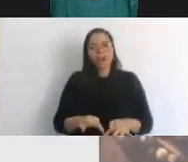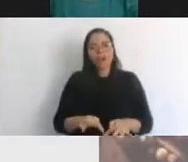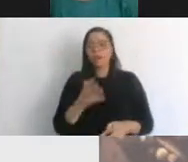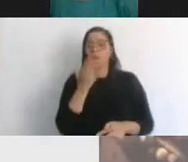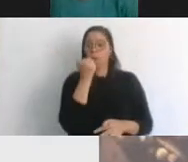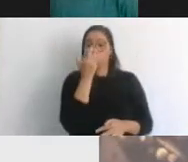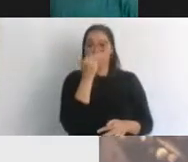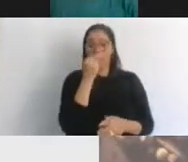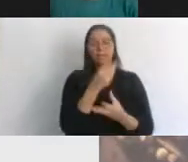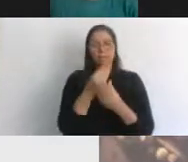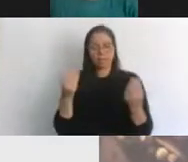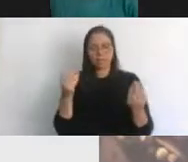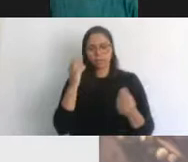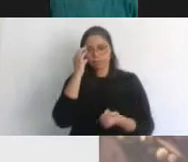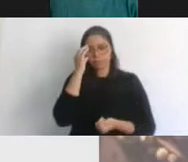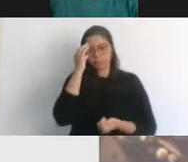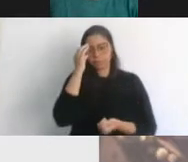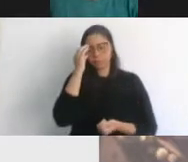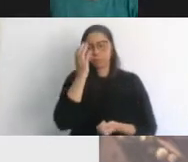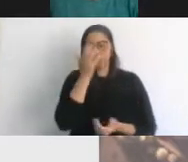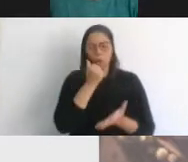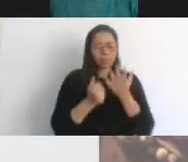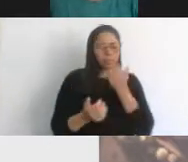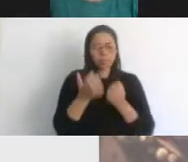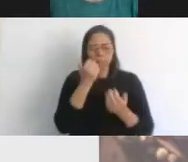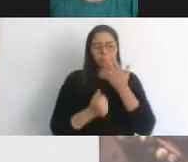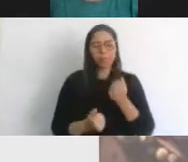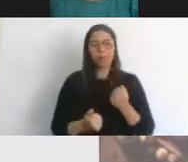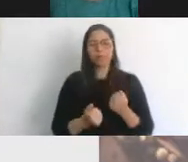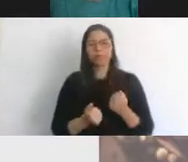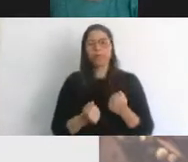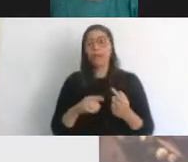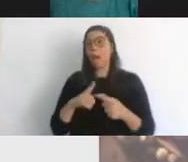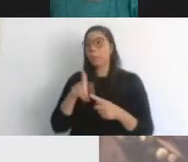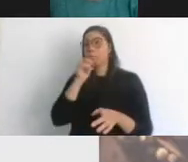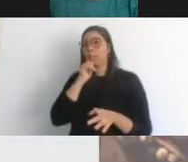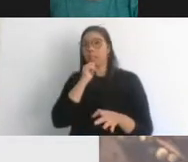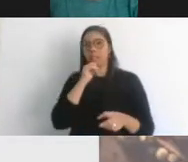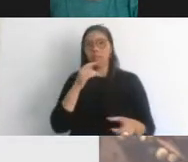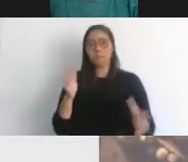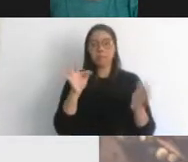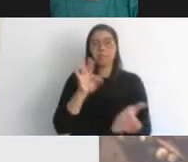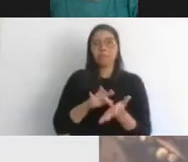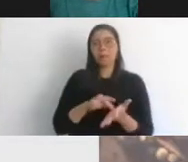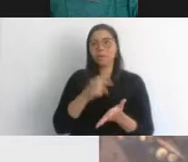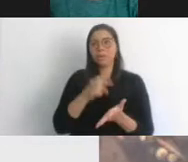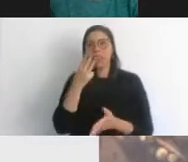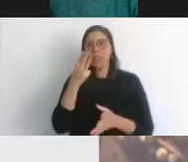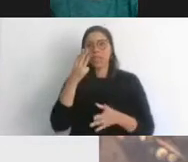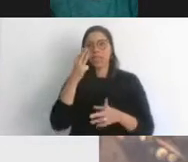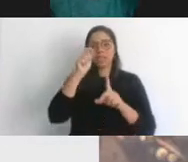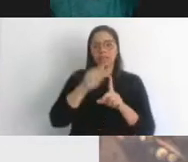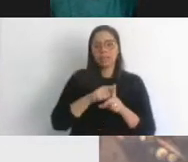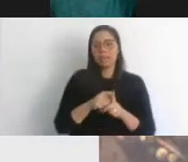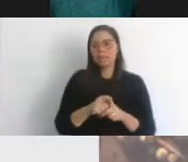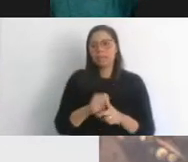pouco a comida para economizar comida Então chega no final da viagem por exemplo a faltar três semanas eles começam a alimentar